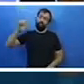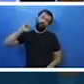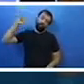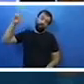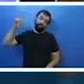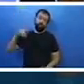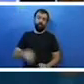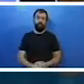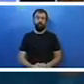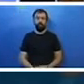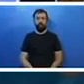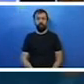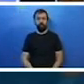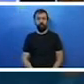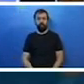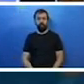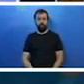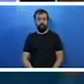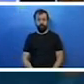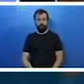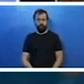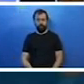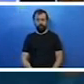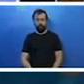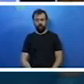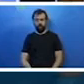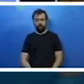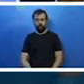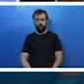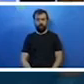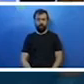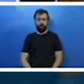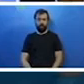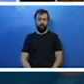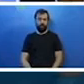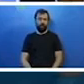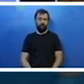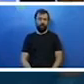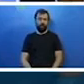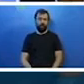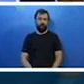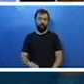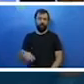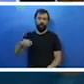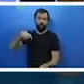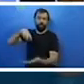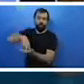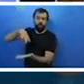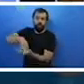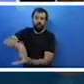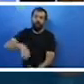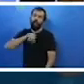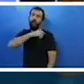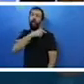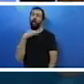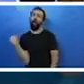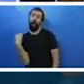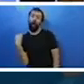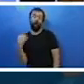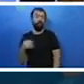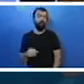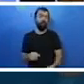Tiradentes, mais conhecido por seu apelido, Tiradentes, ele foi condenado à morte na